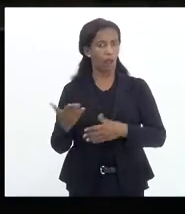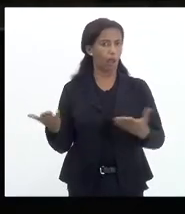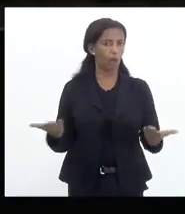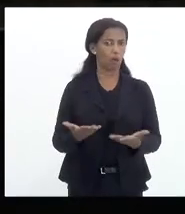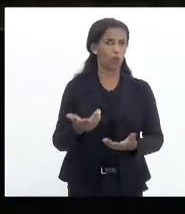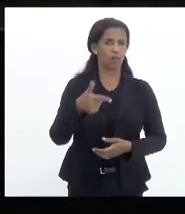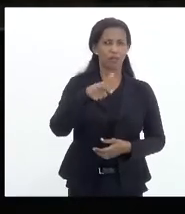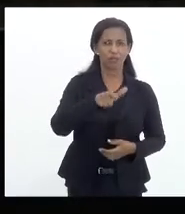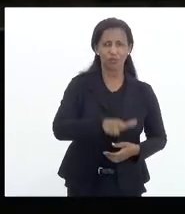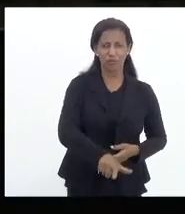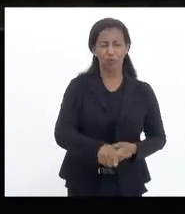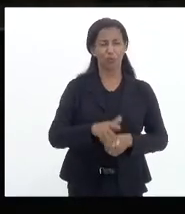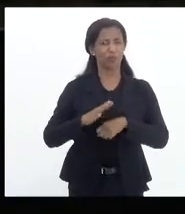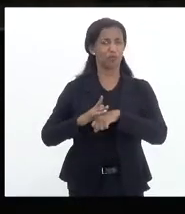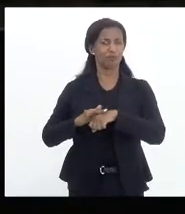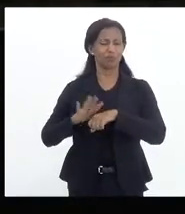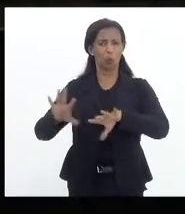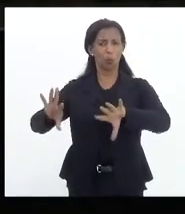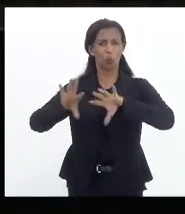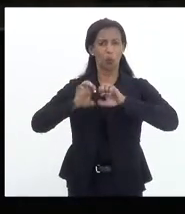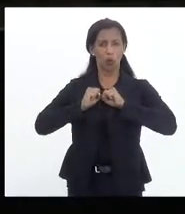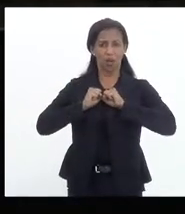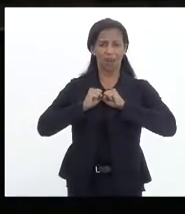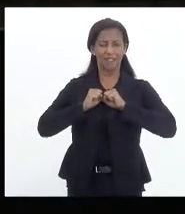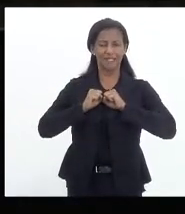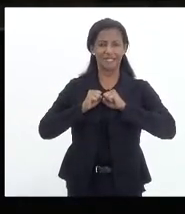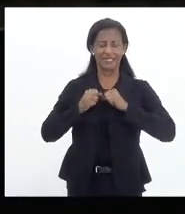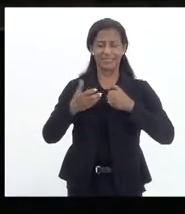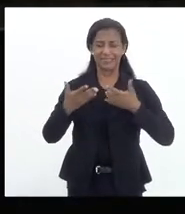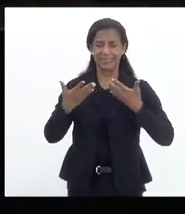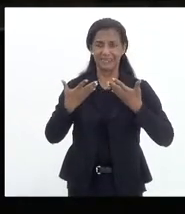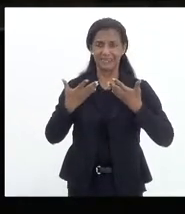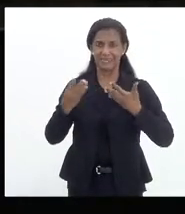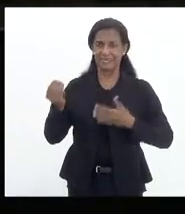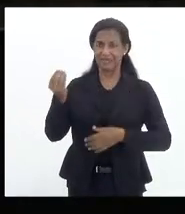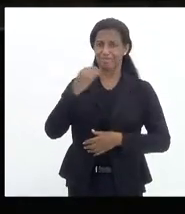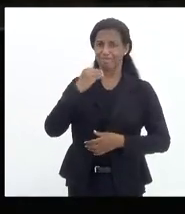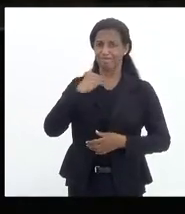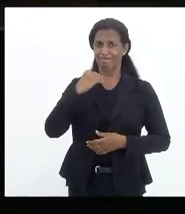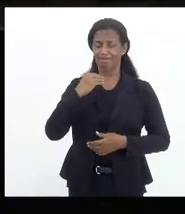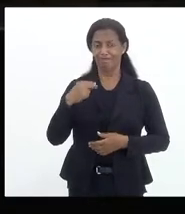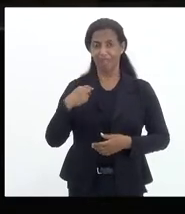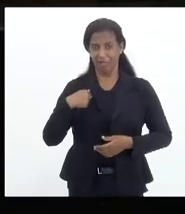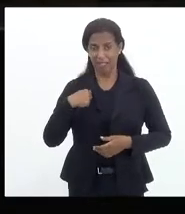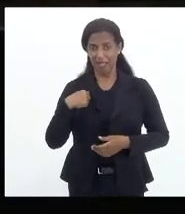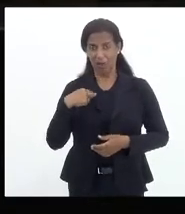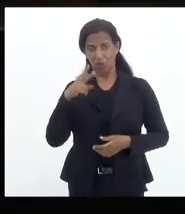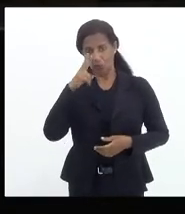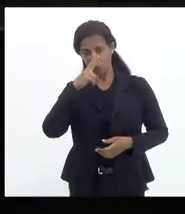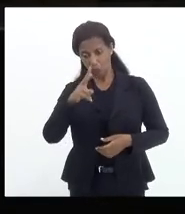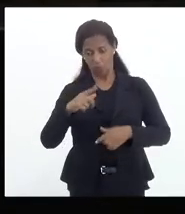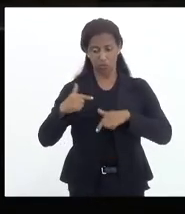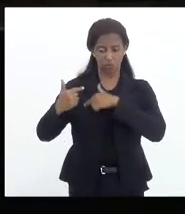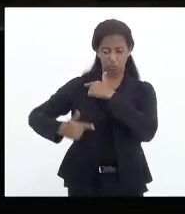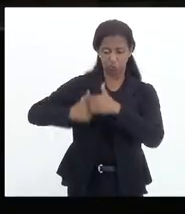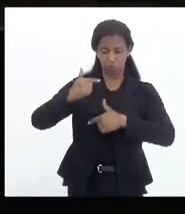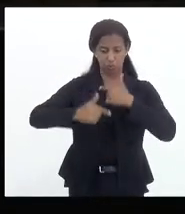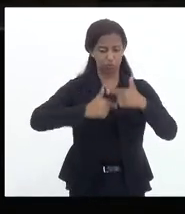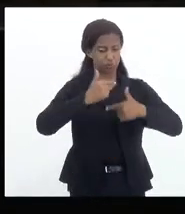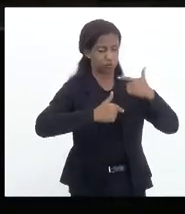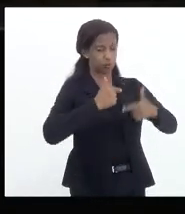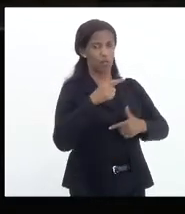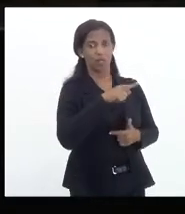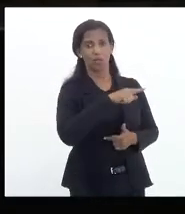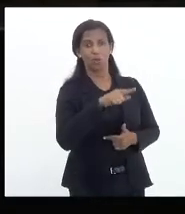ano novamente essa doença a fragilidade do dia a dia eu tenho pique muito grande de trabalho na minha região